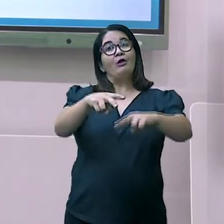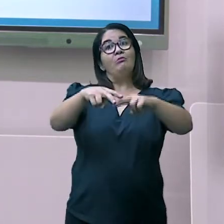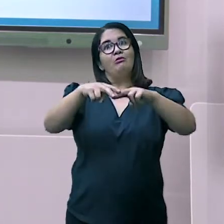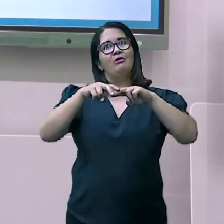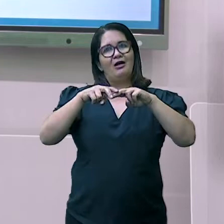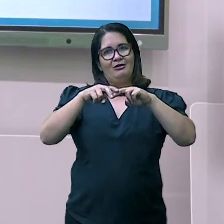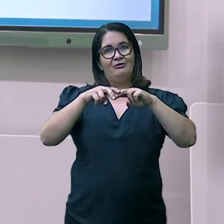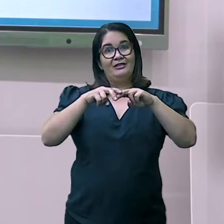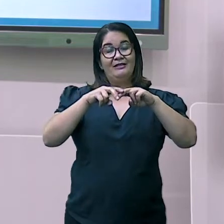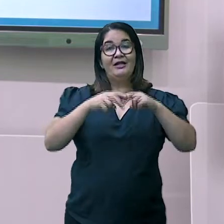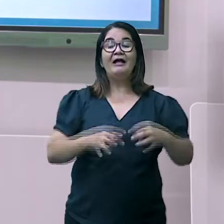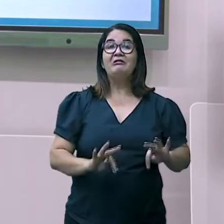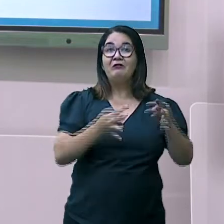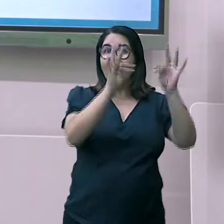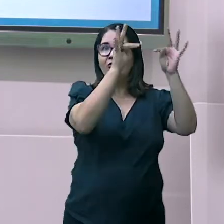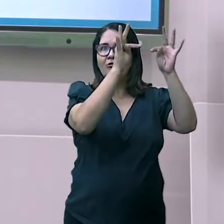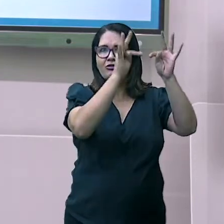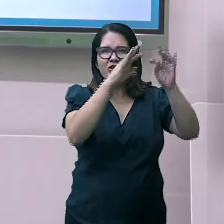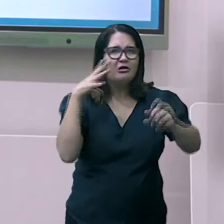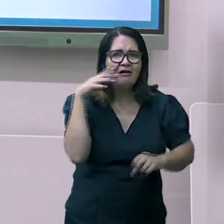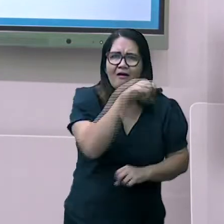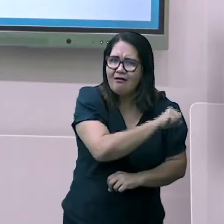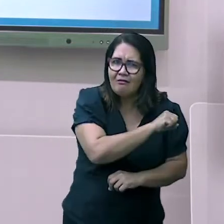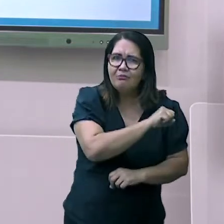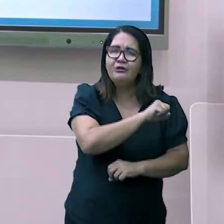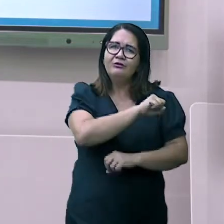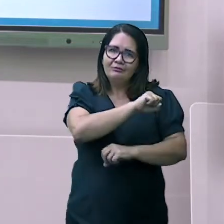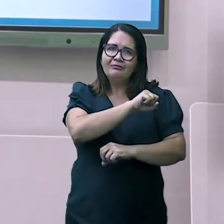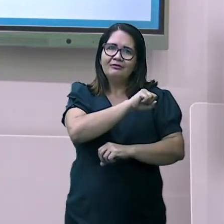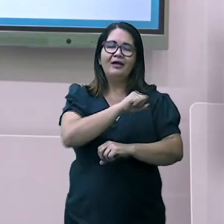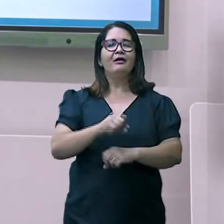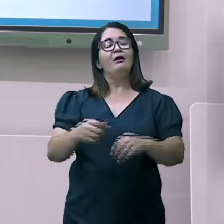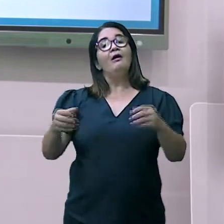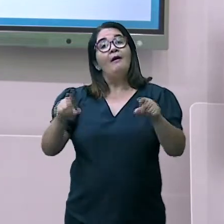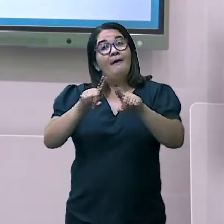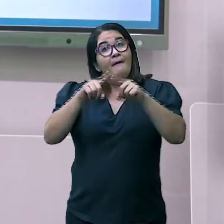existem sapateiros que consertam sapatos, que